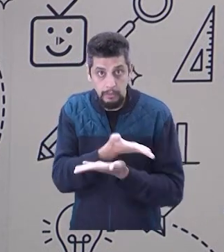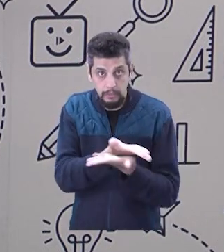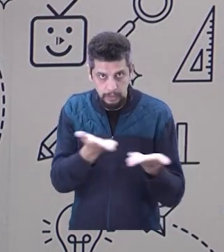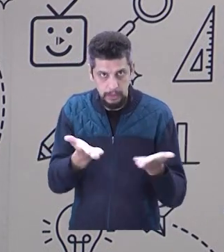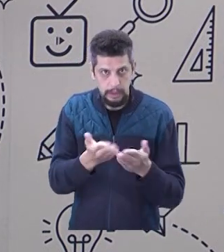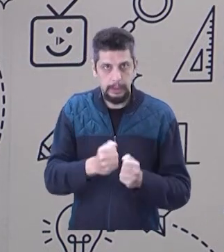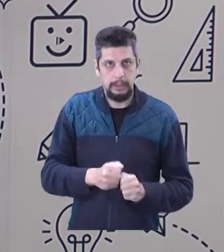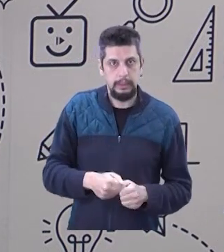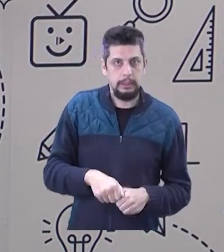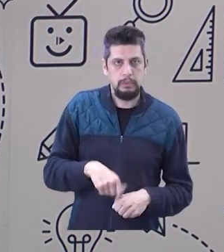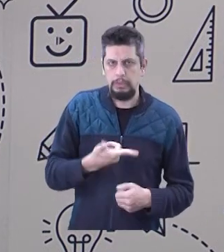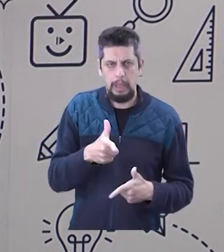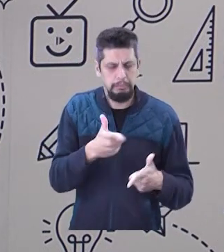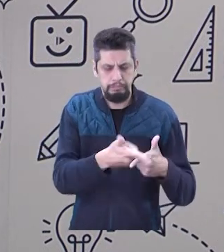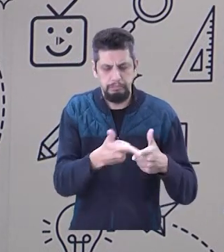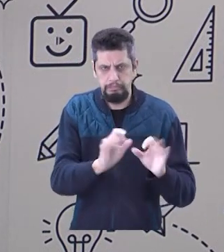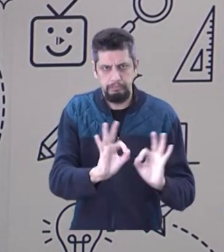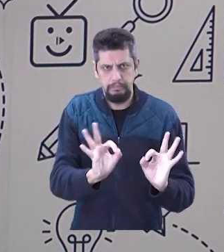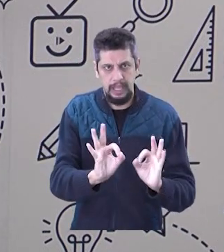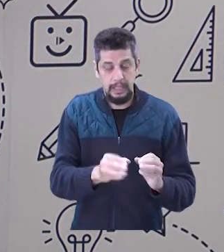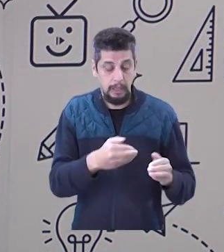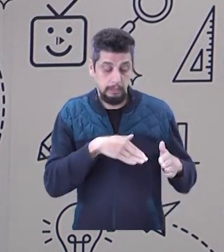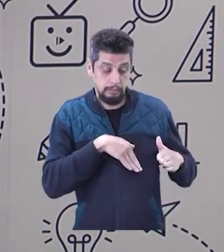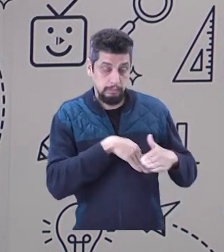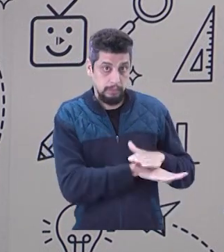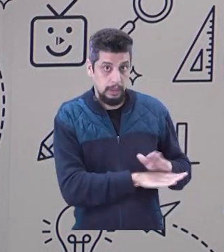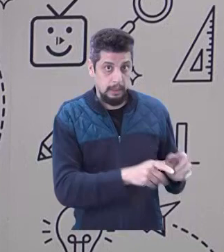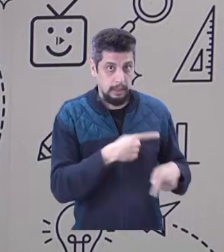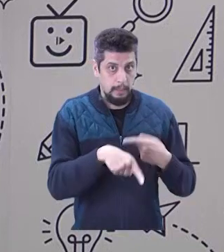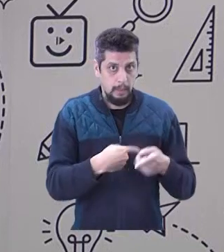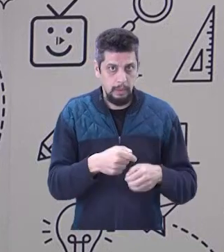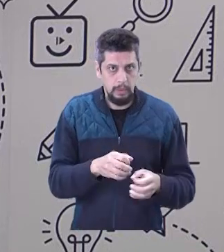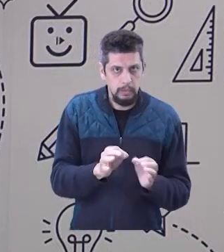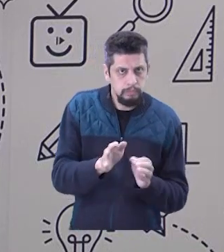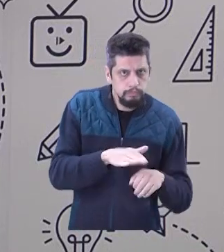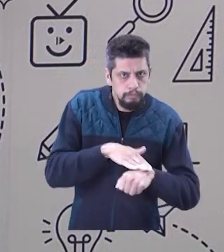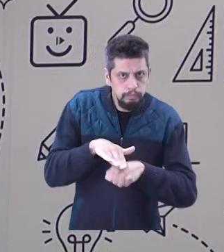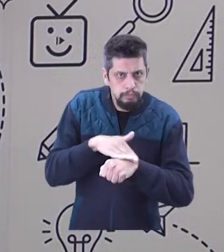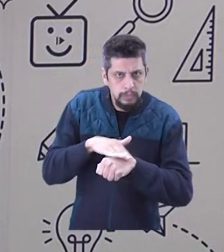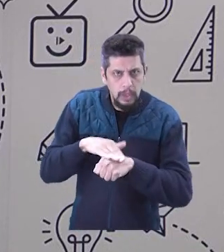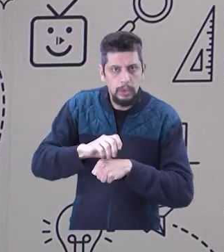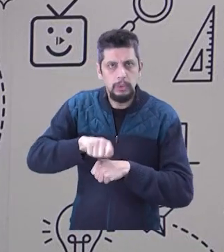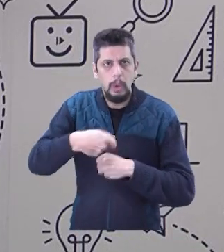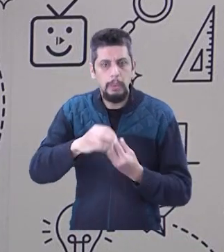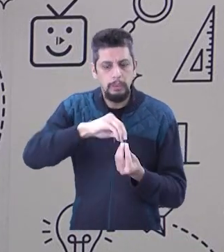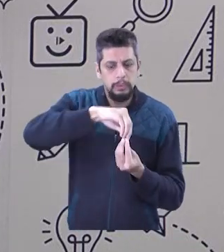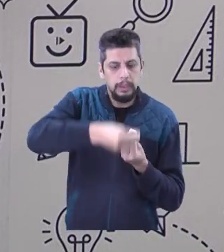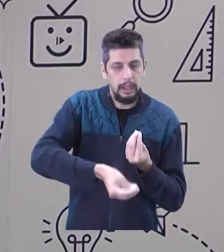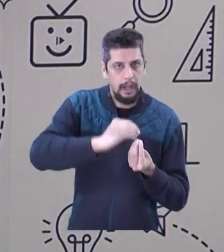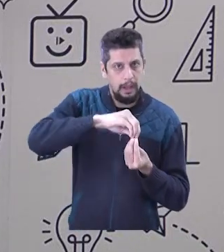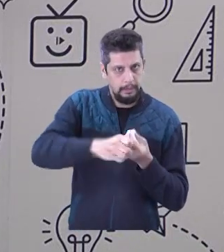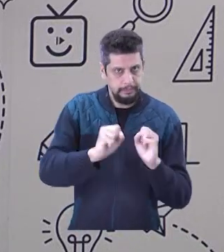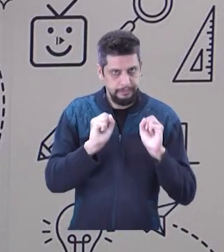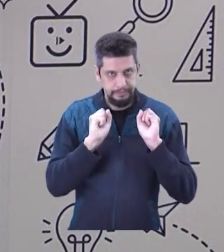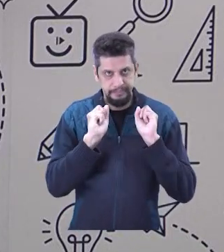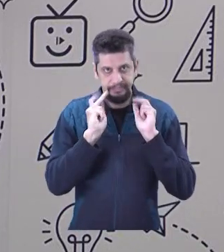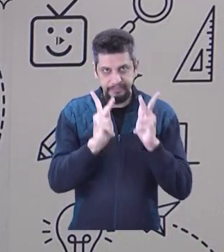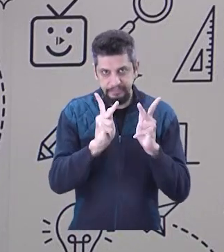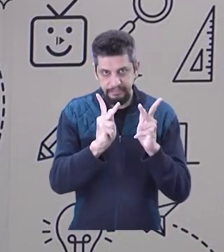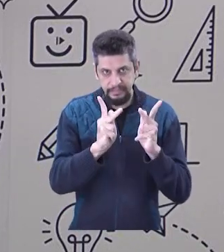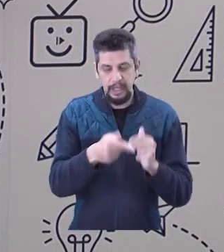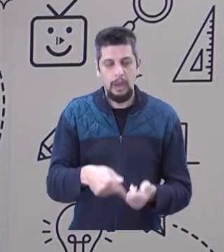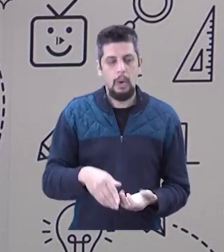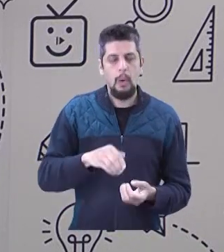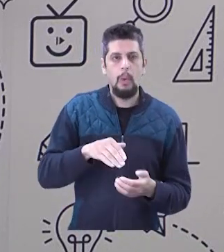ter como referência. Não tem problema. Deixa ele aí do ladinho que daqui a pouco a gente vai conversar um pouquinho sobre ele, ok? Então, vamos